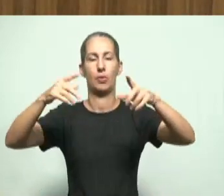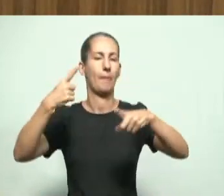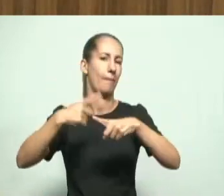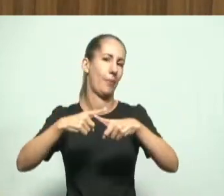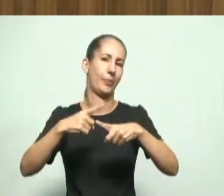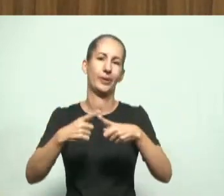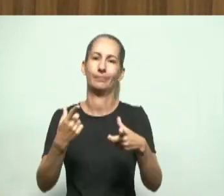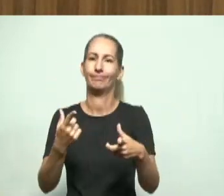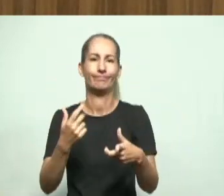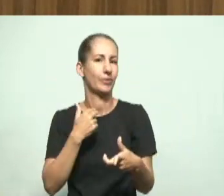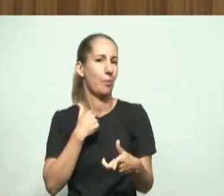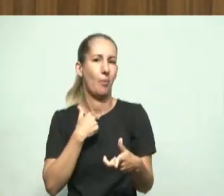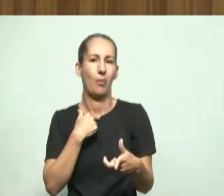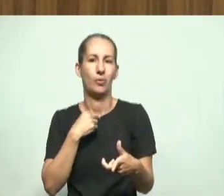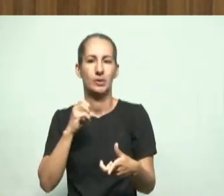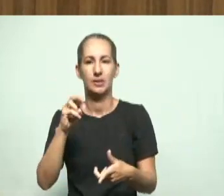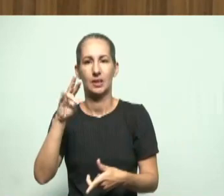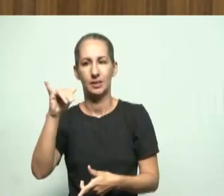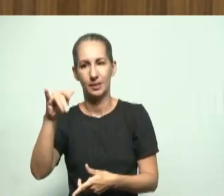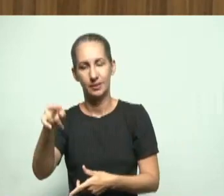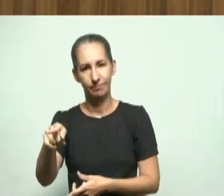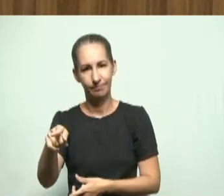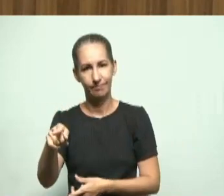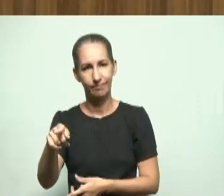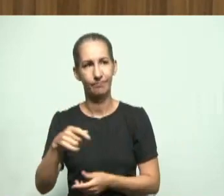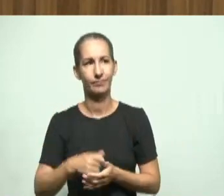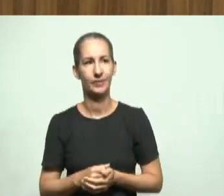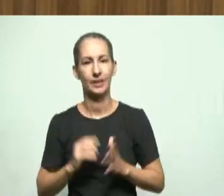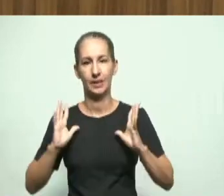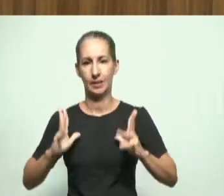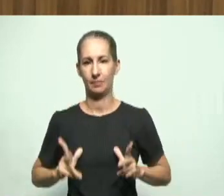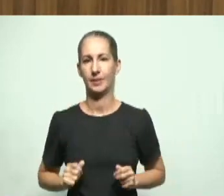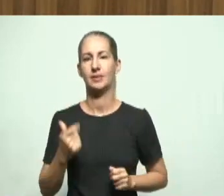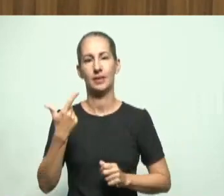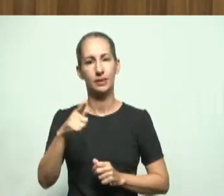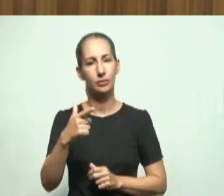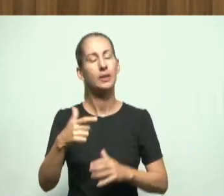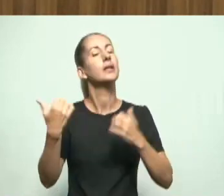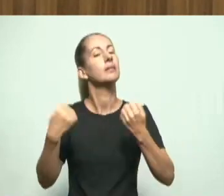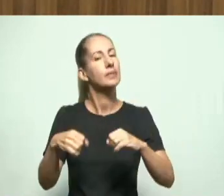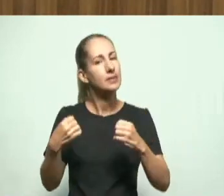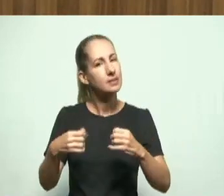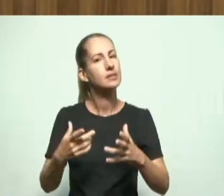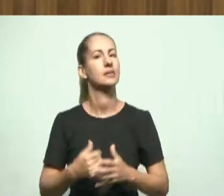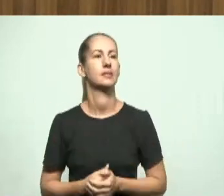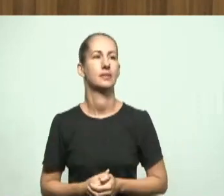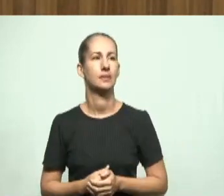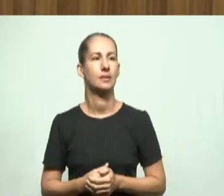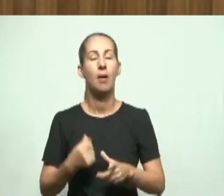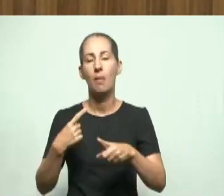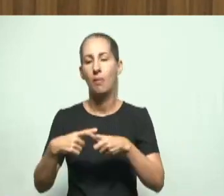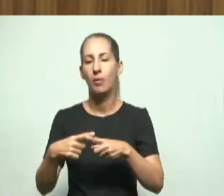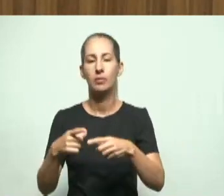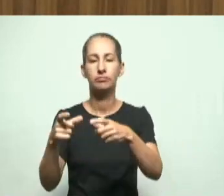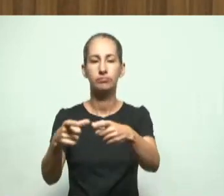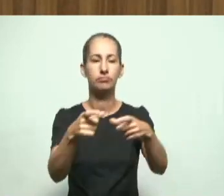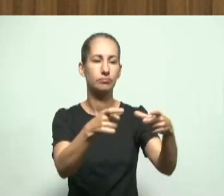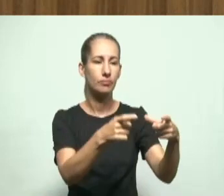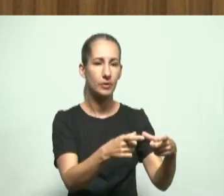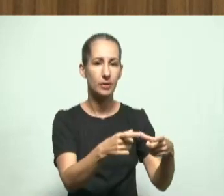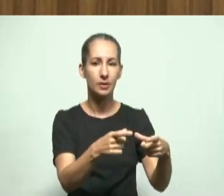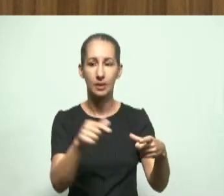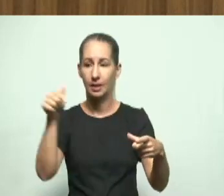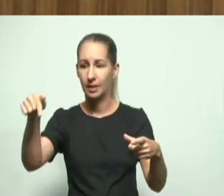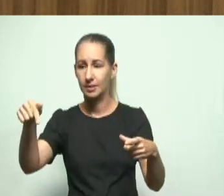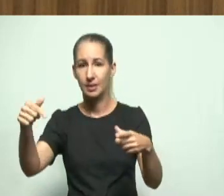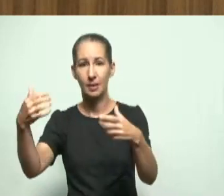tem condições. A Lagoa do Sarney está sem limpeza e precisa ter essa limpeza, porque as outras lagoas dependem da do